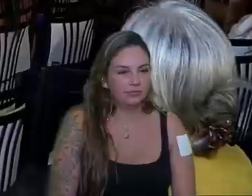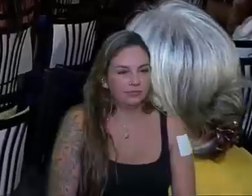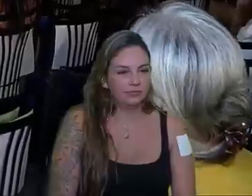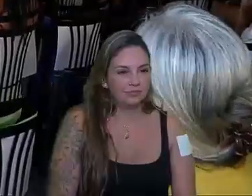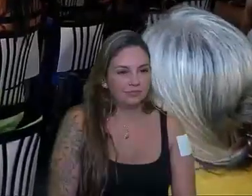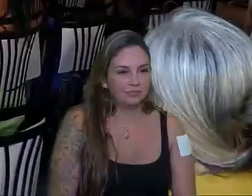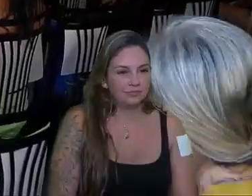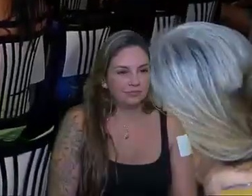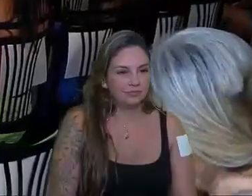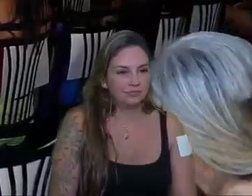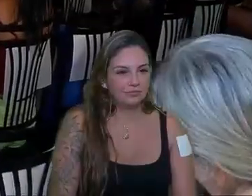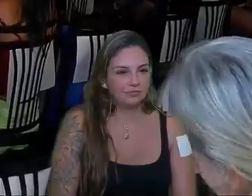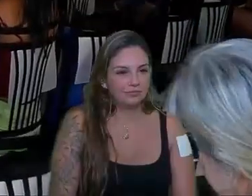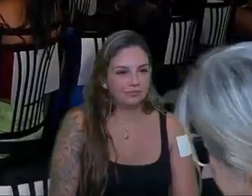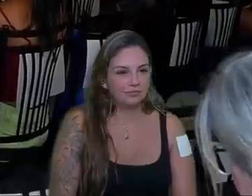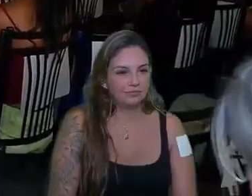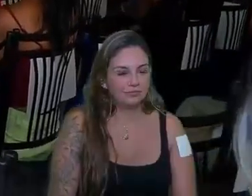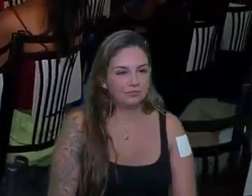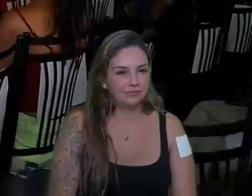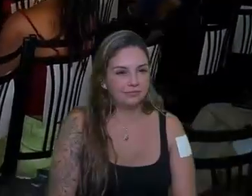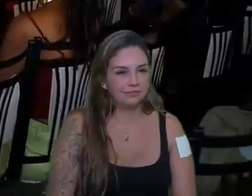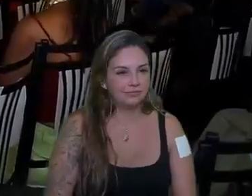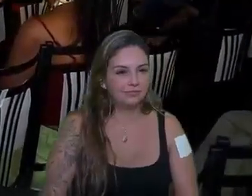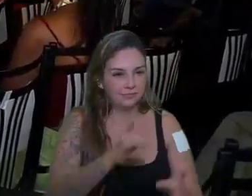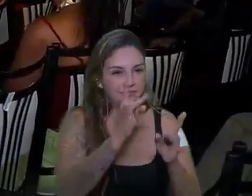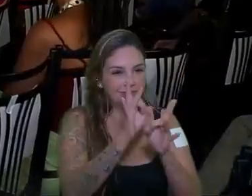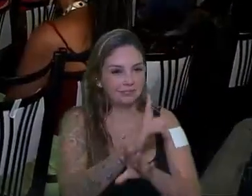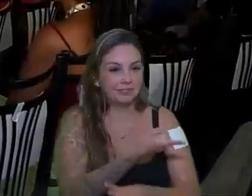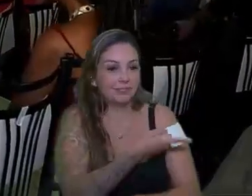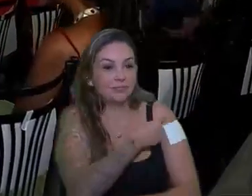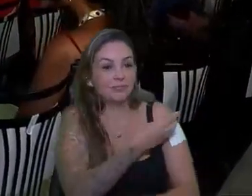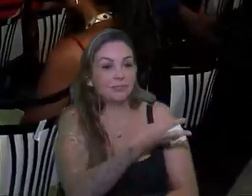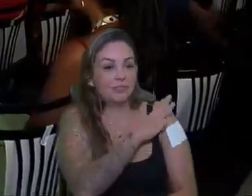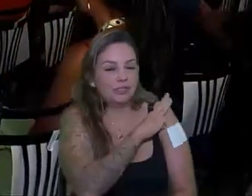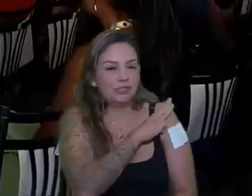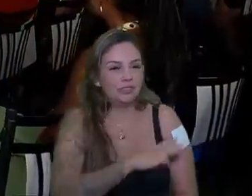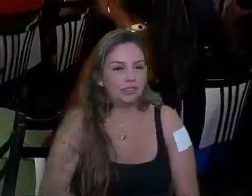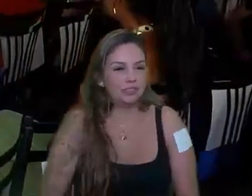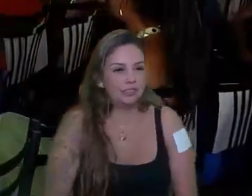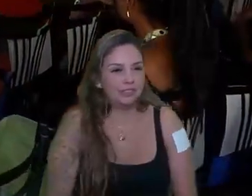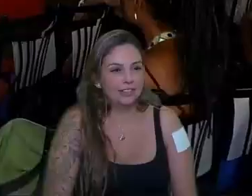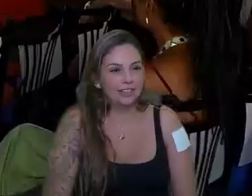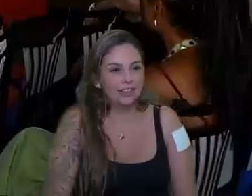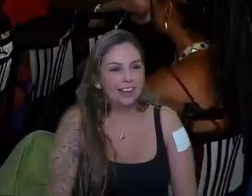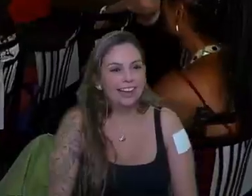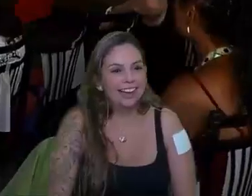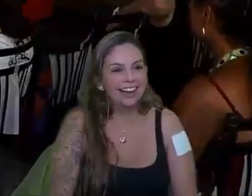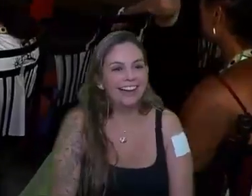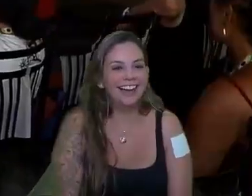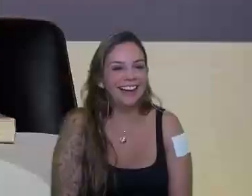Olha, eu acabei de terminar o ensino médio, né? Eu tô... Sério?